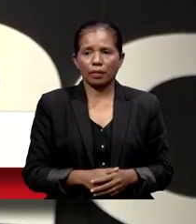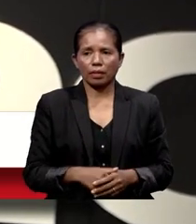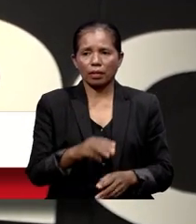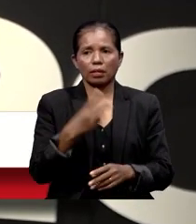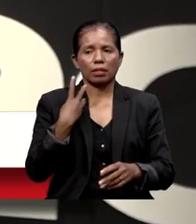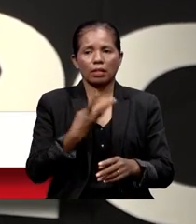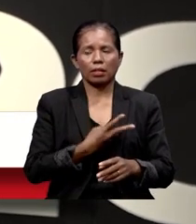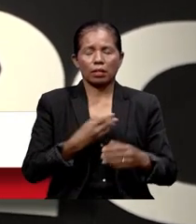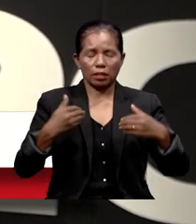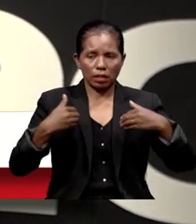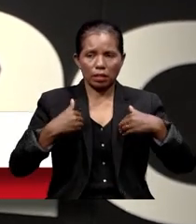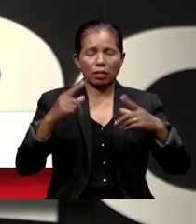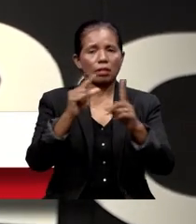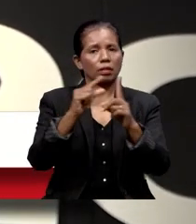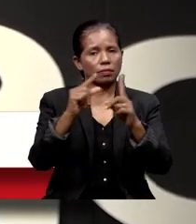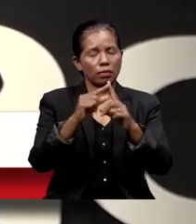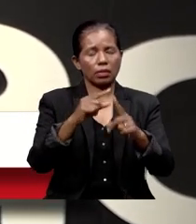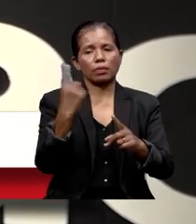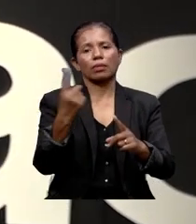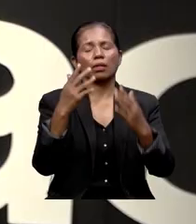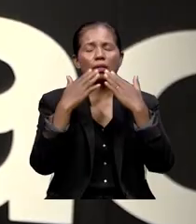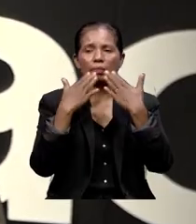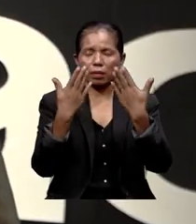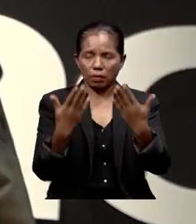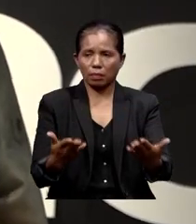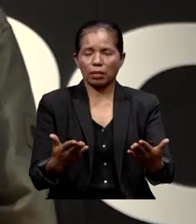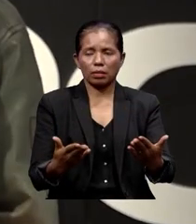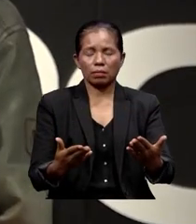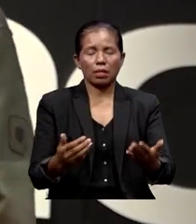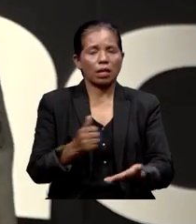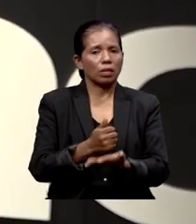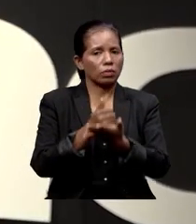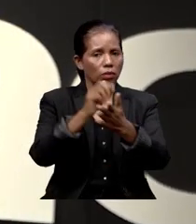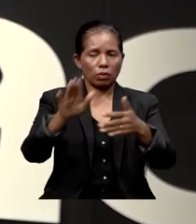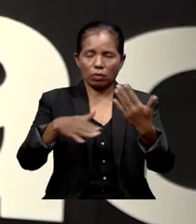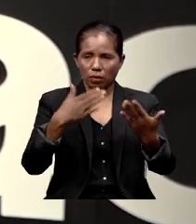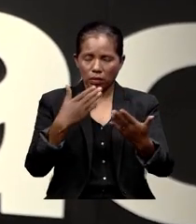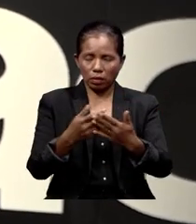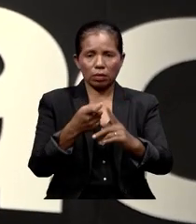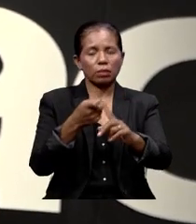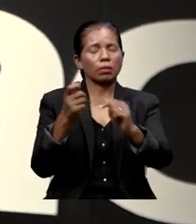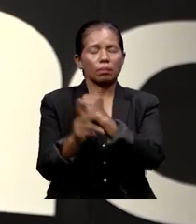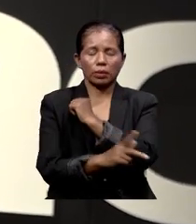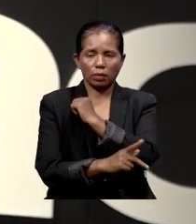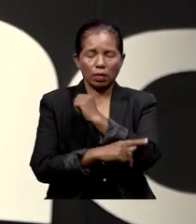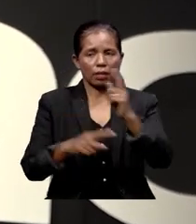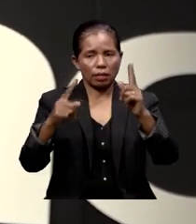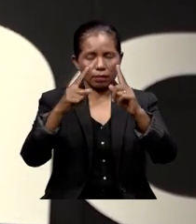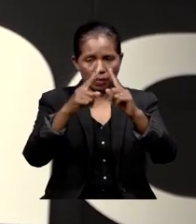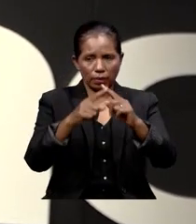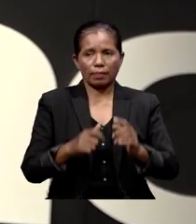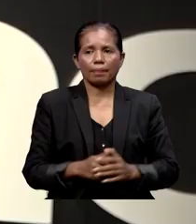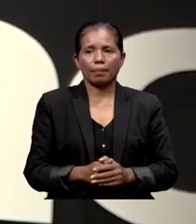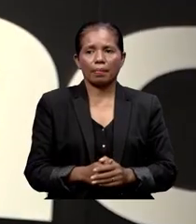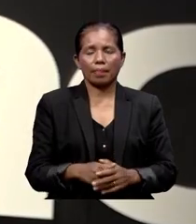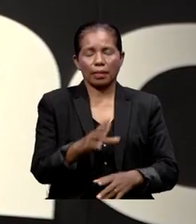tenho palavras de agradecimento, né, por todo o apoio que Portugal deu desde